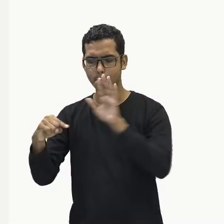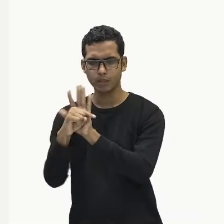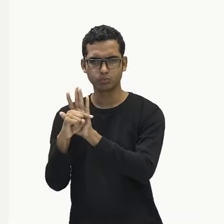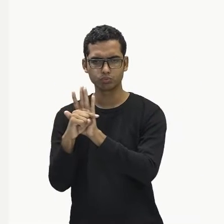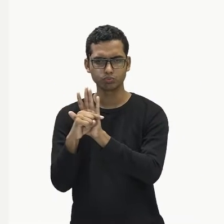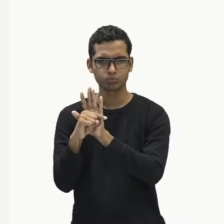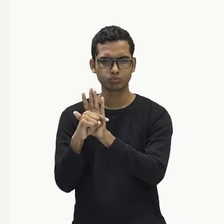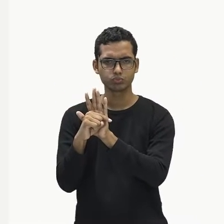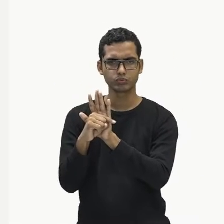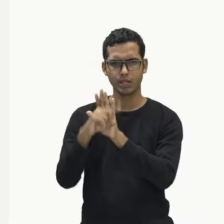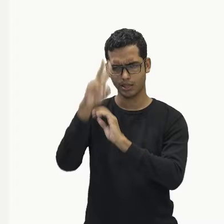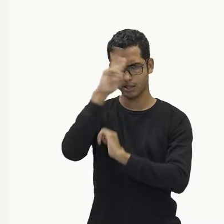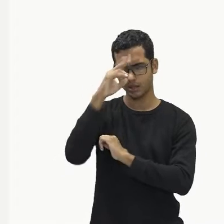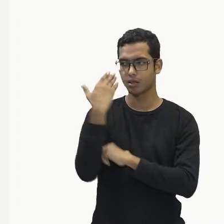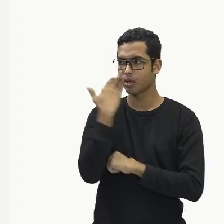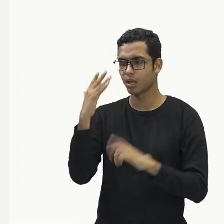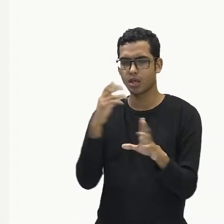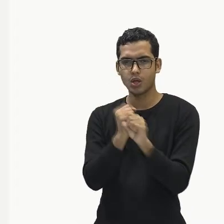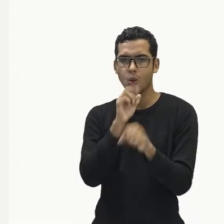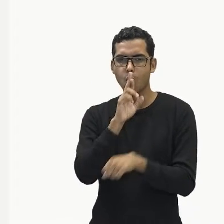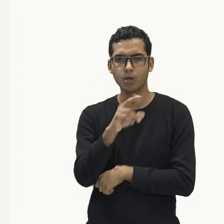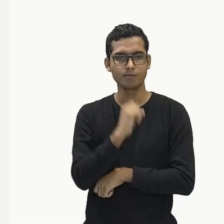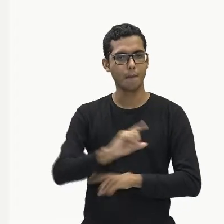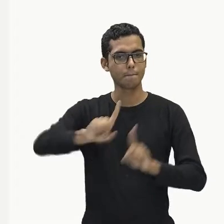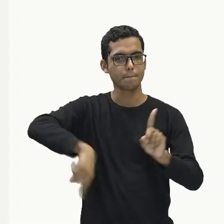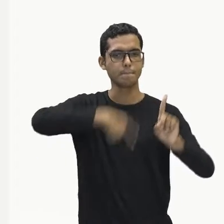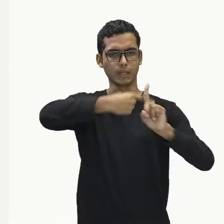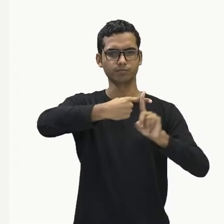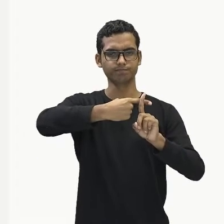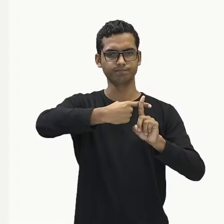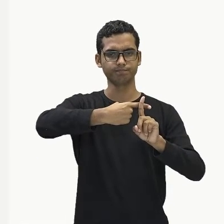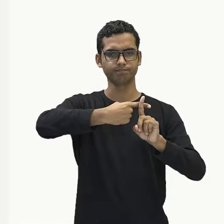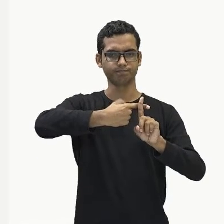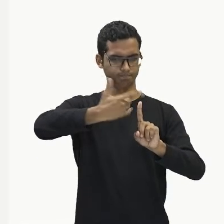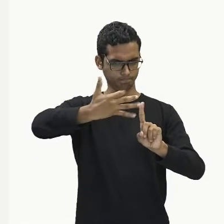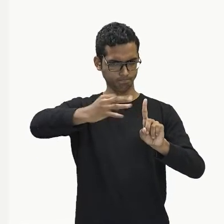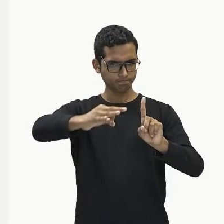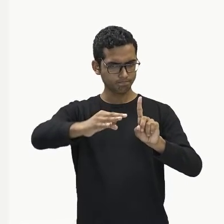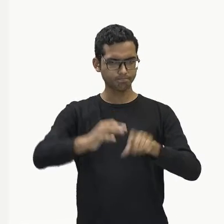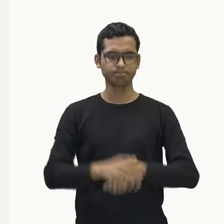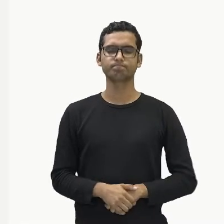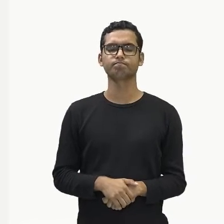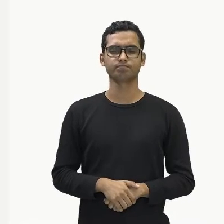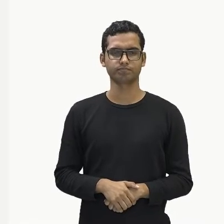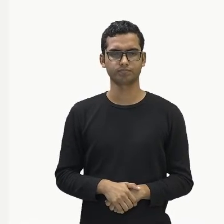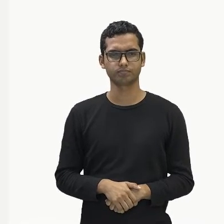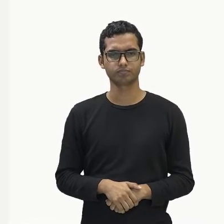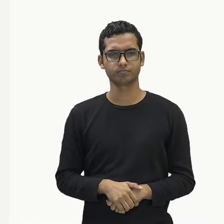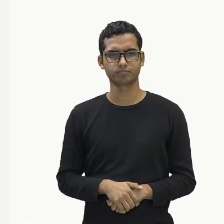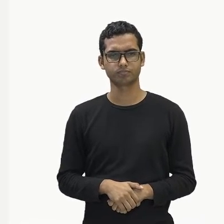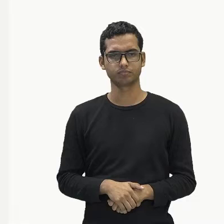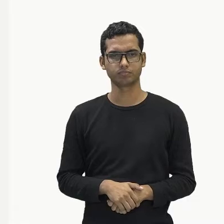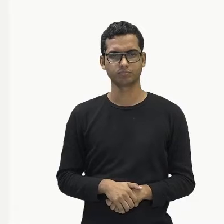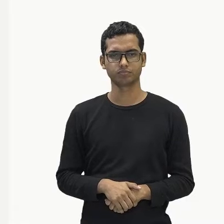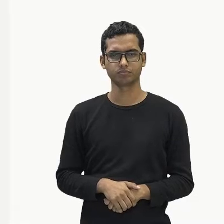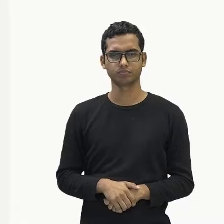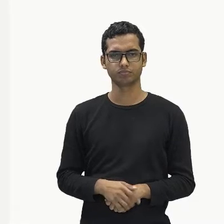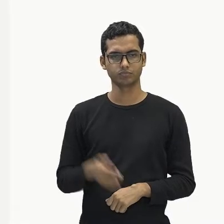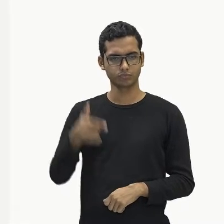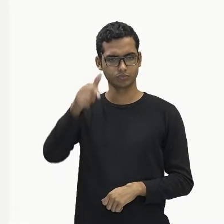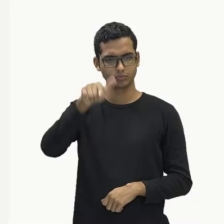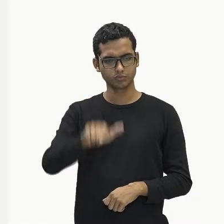da anotação. Vai dar o quê? Positivo, vai dar mais. Multiplicado por, de novo,